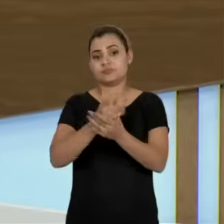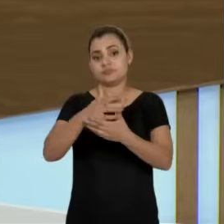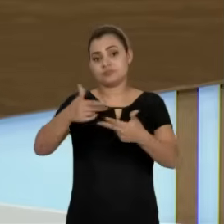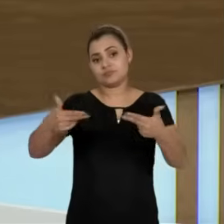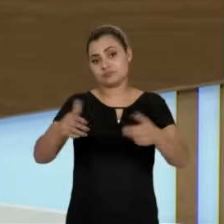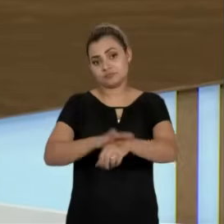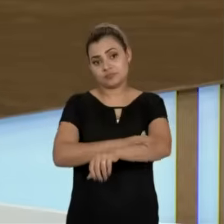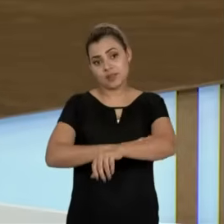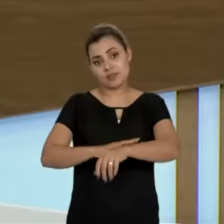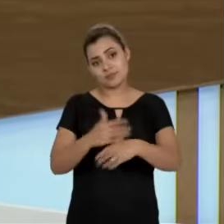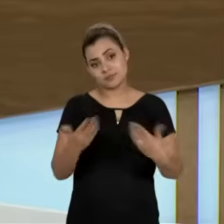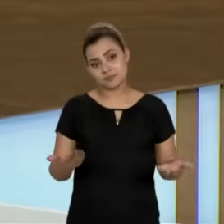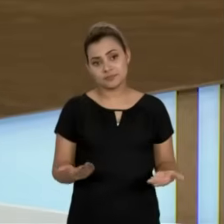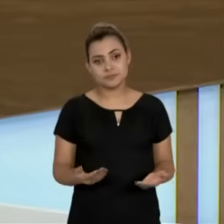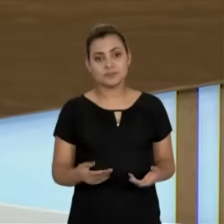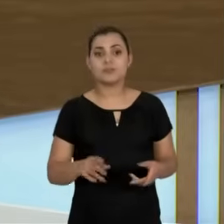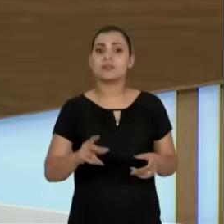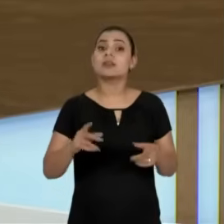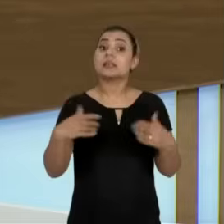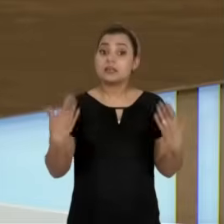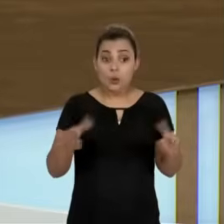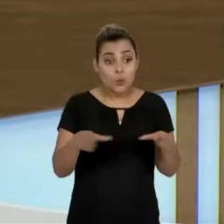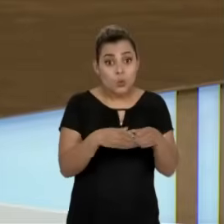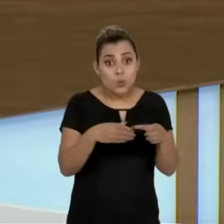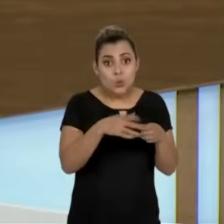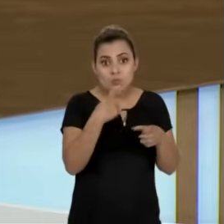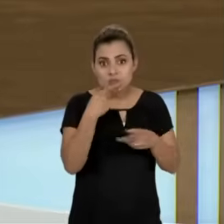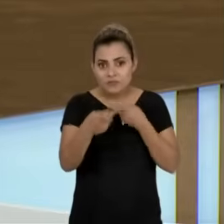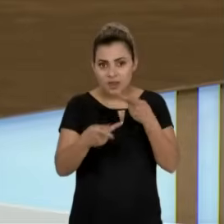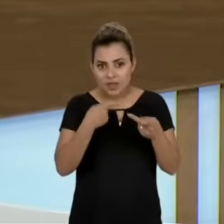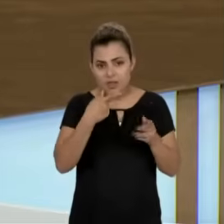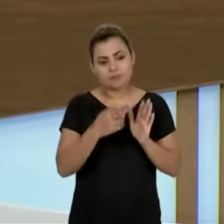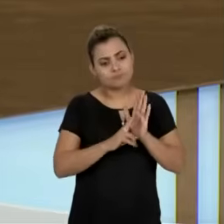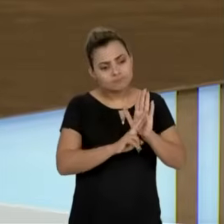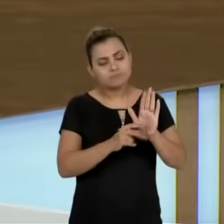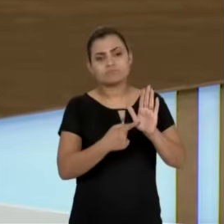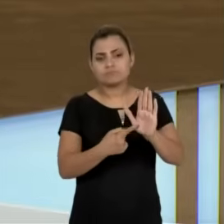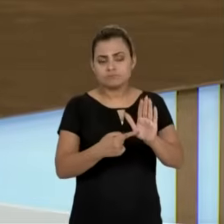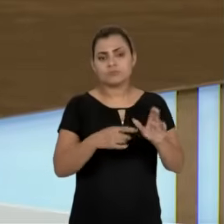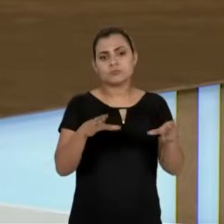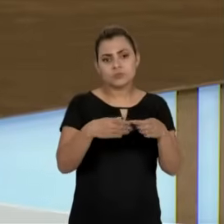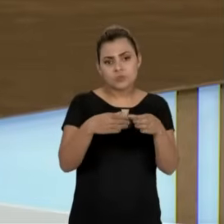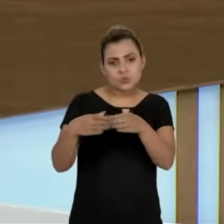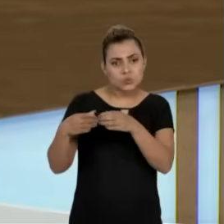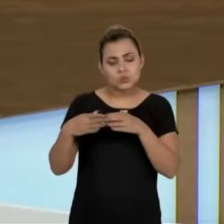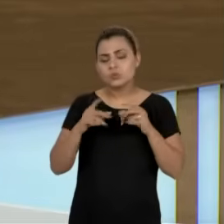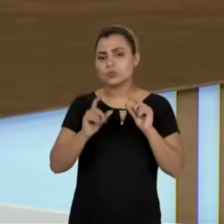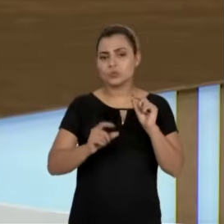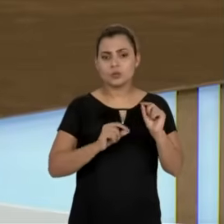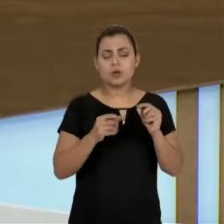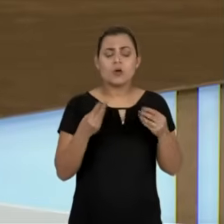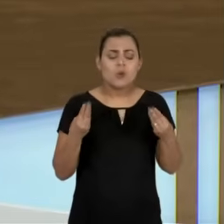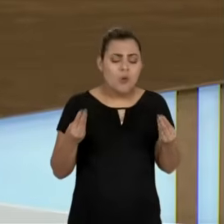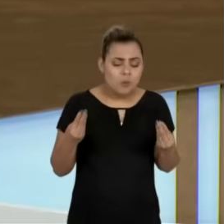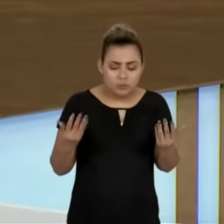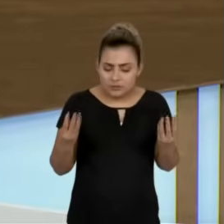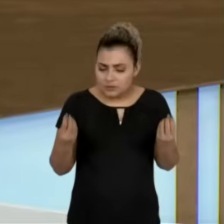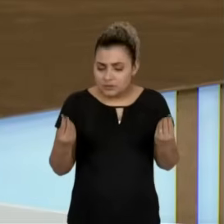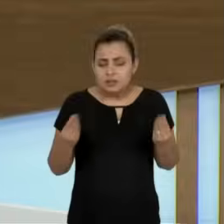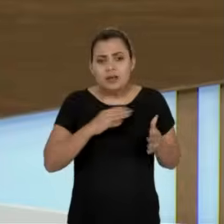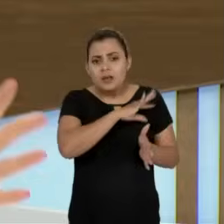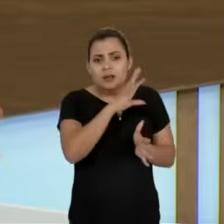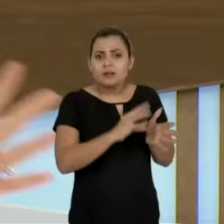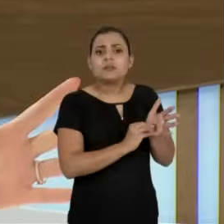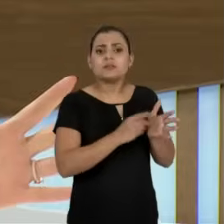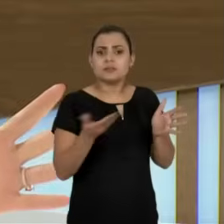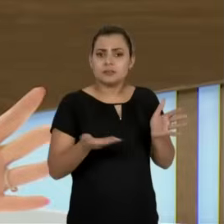Isso é um apoio que a gente precisa. Essa voz das comunidades que o senhor se referiu e que a gente está falando aqui, eu queria saber como que, assim, a